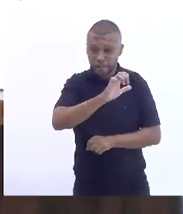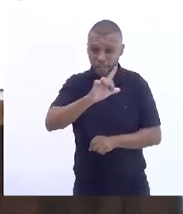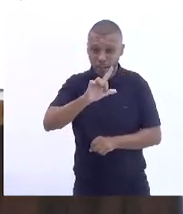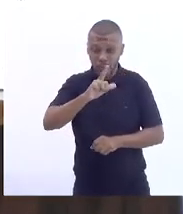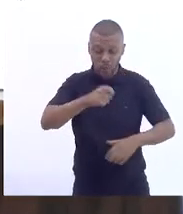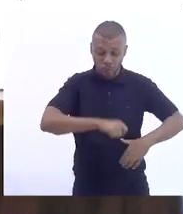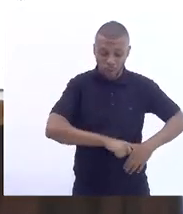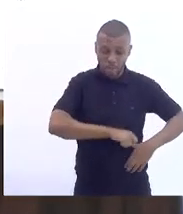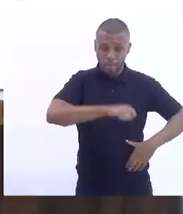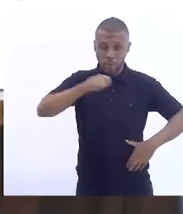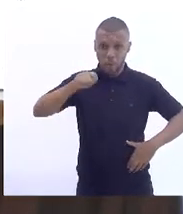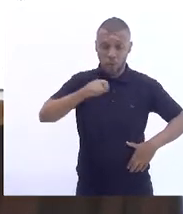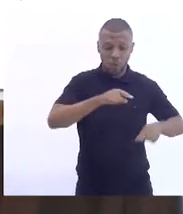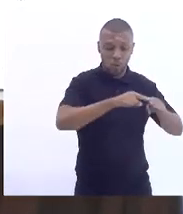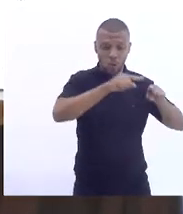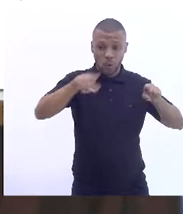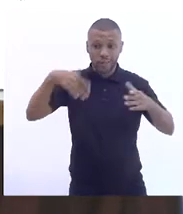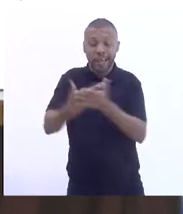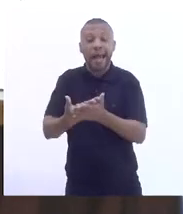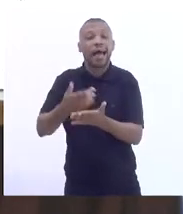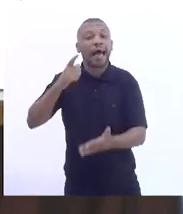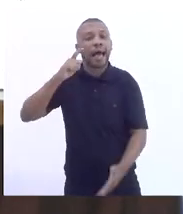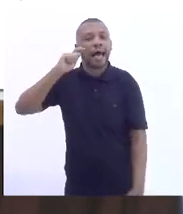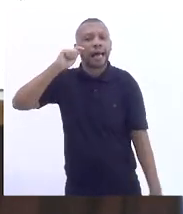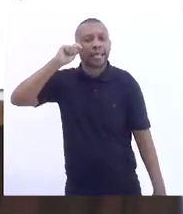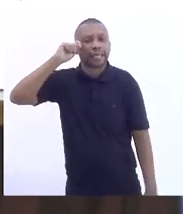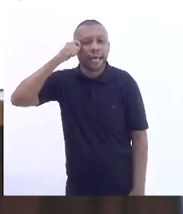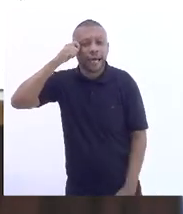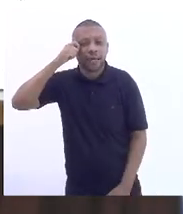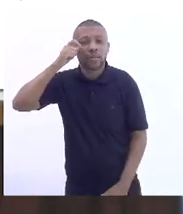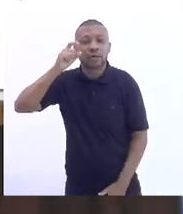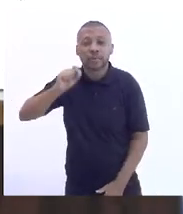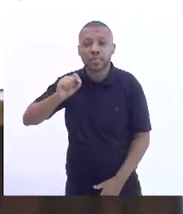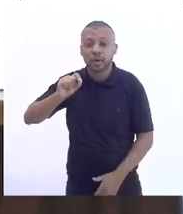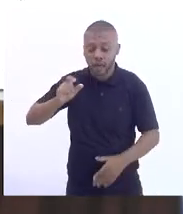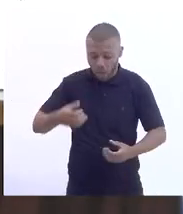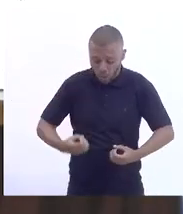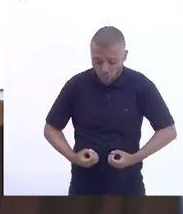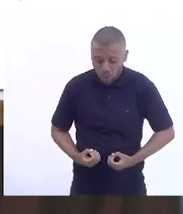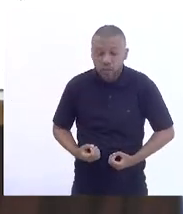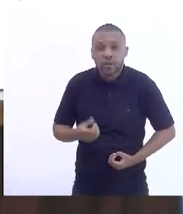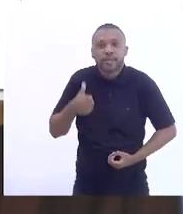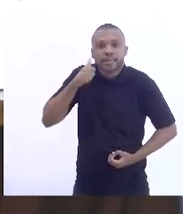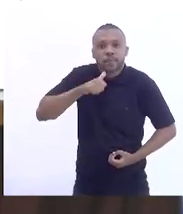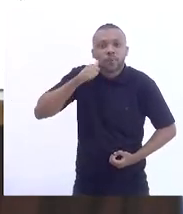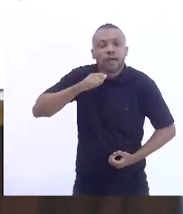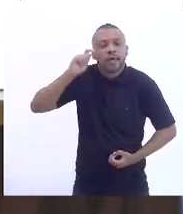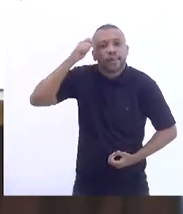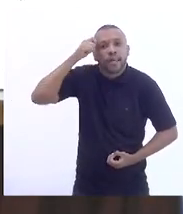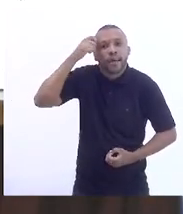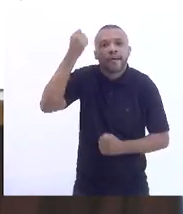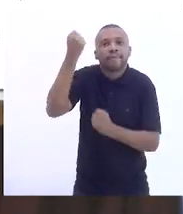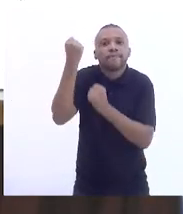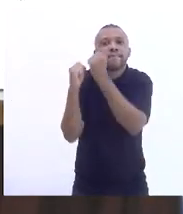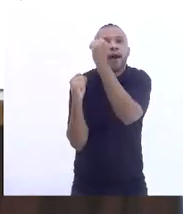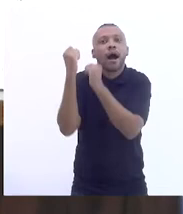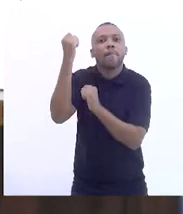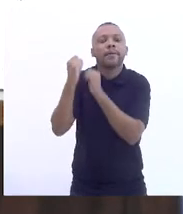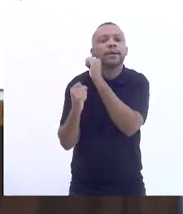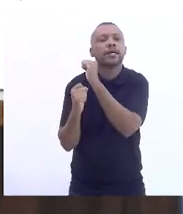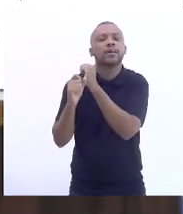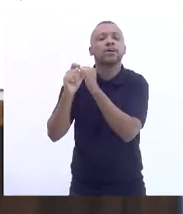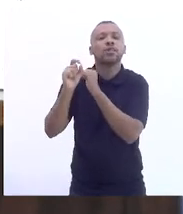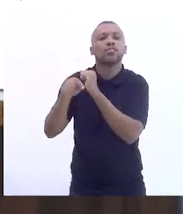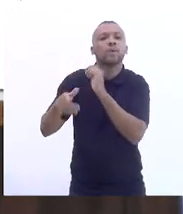o útero da mulher negra é considerado o fábrica de Marginal Essa é a maior comprovação que esse